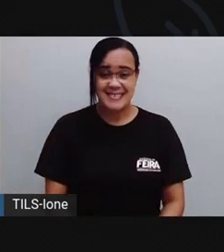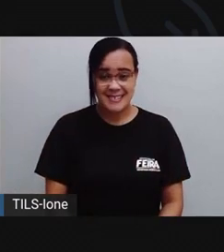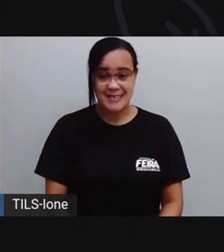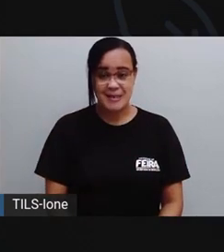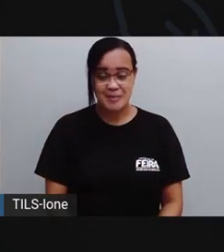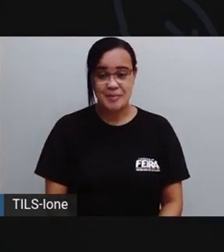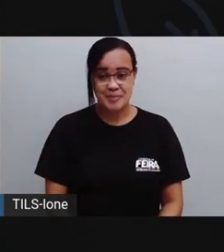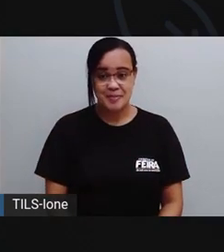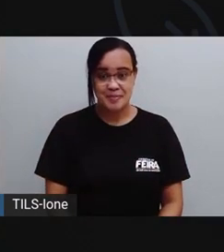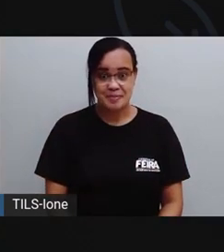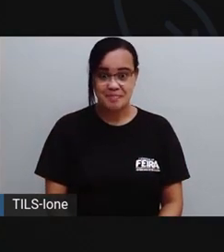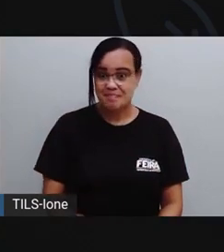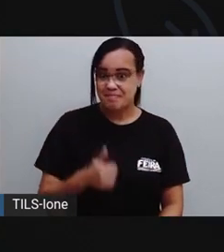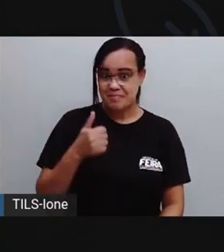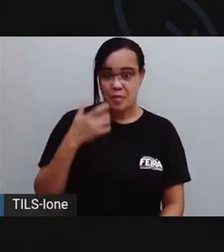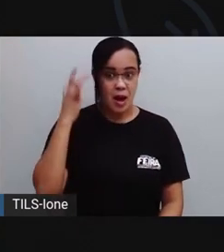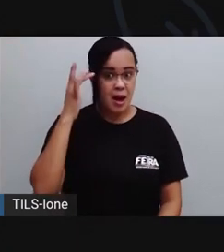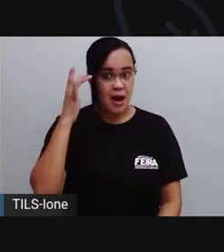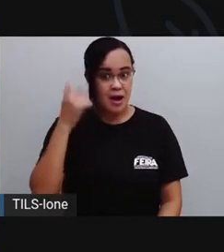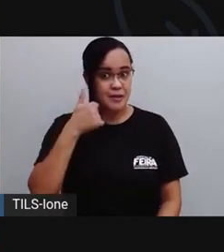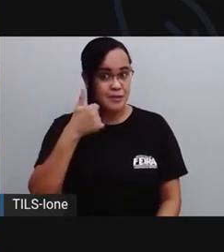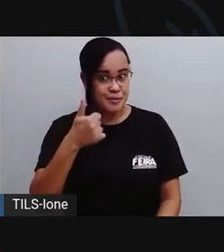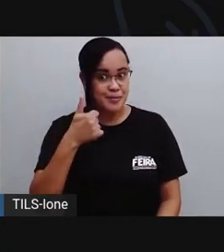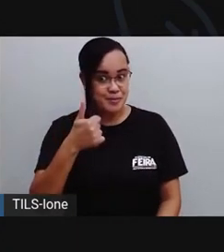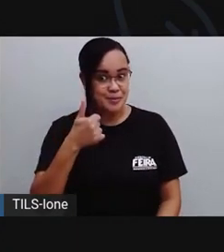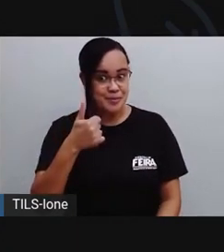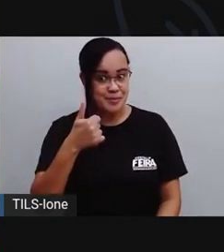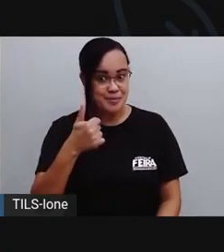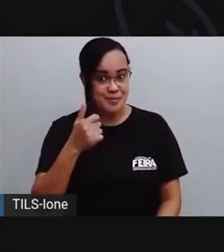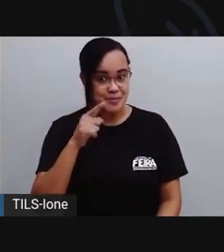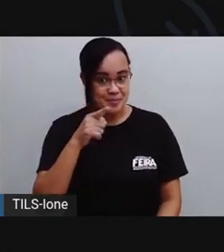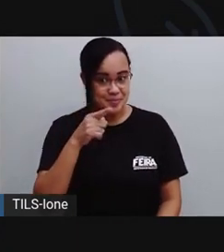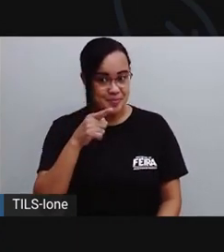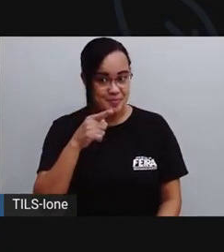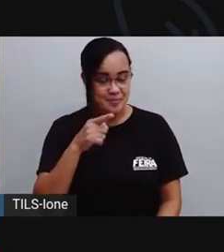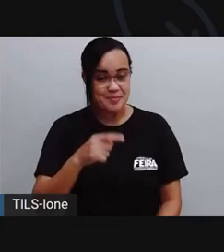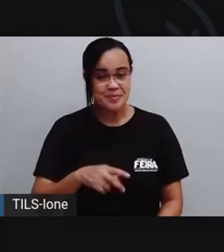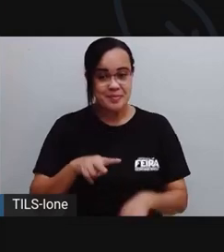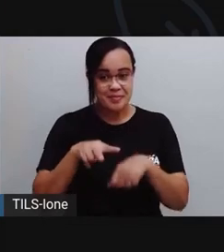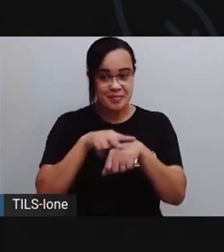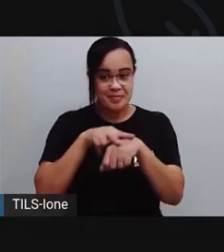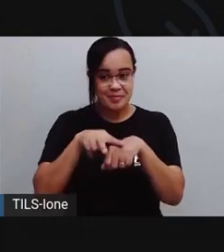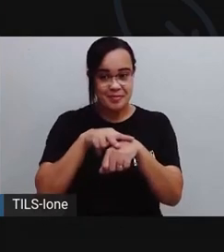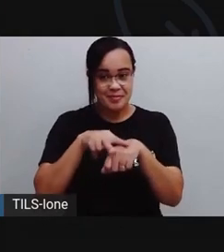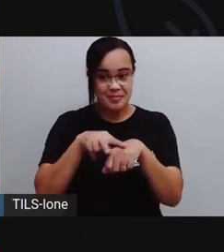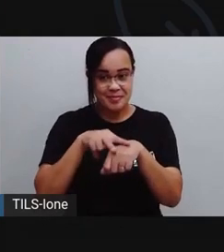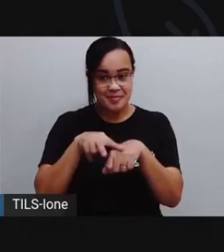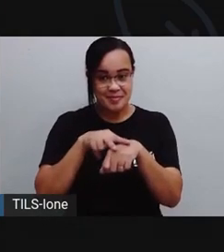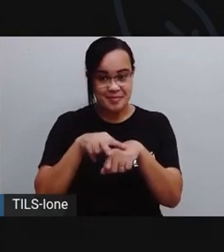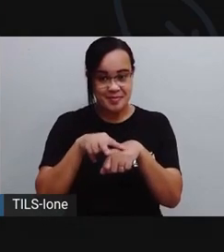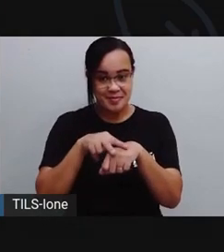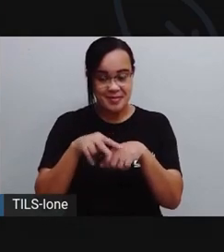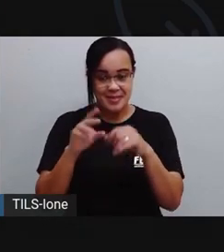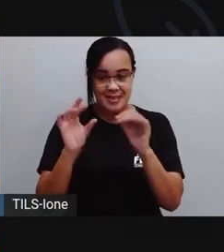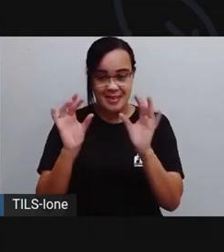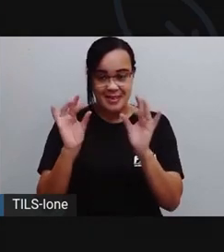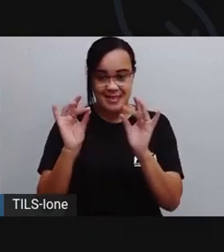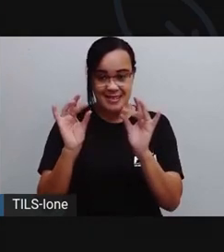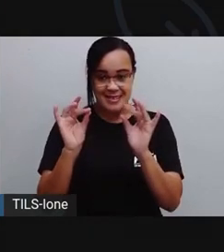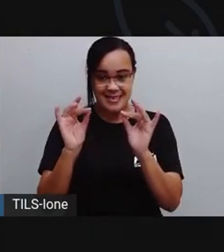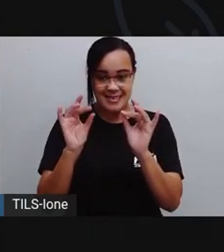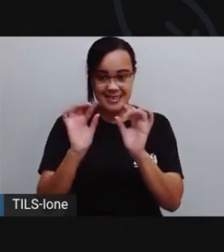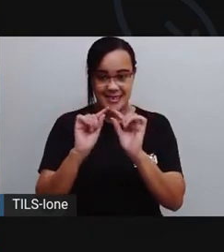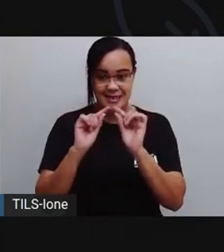É, eu acho que ficou bom assim, ó. Vou fazer uma bordinha verde, ó. E vou colocar o filó por